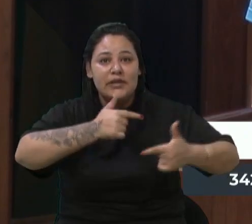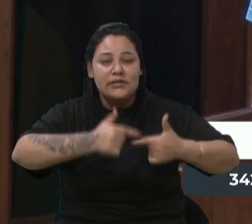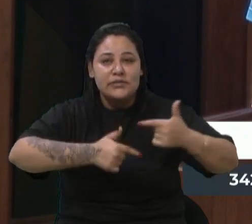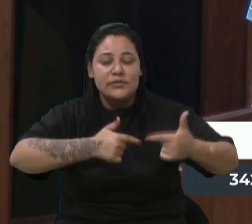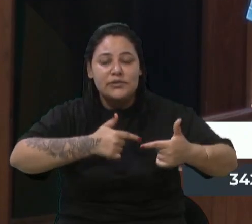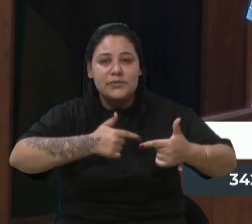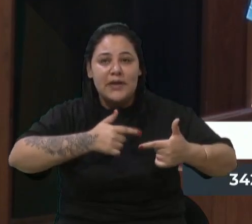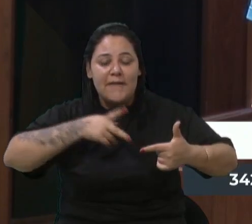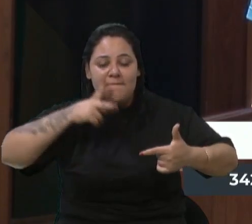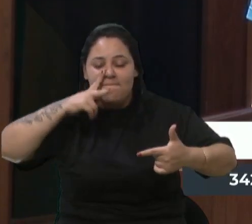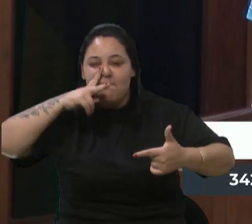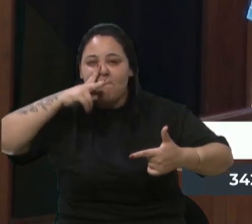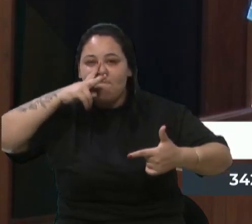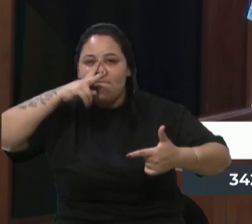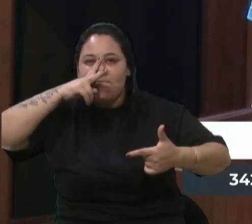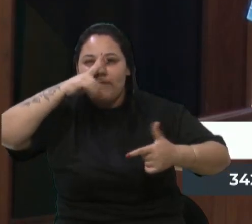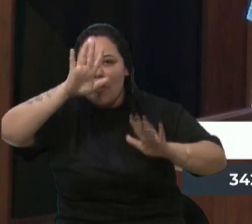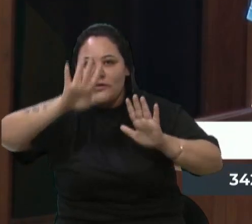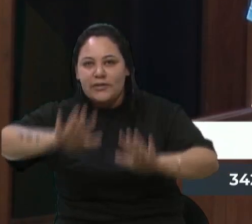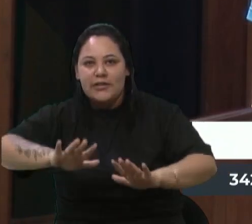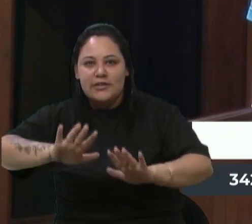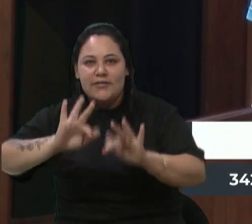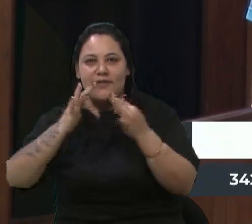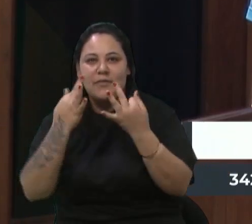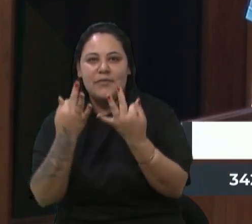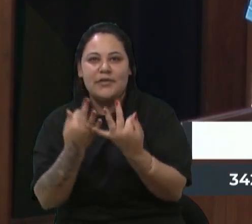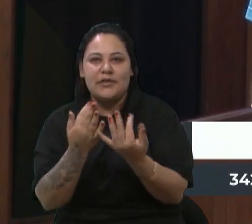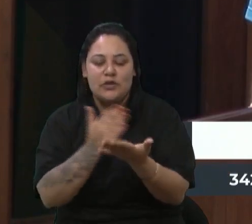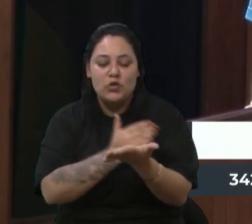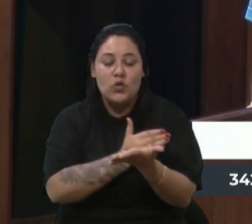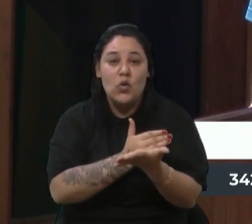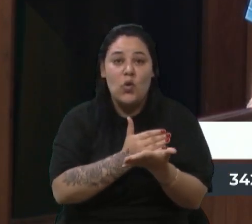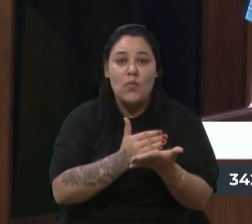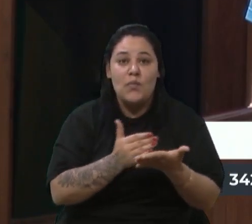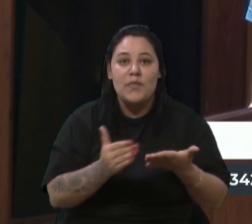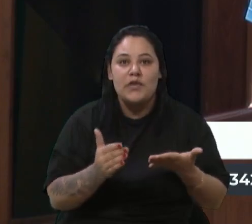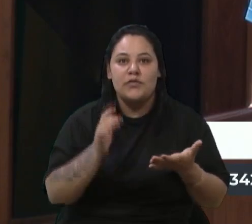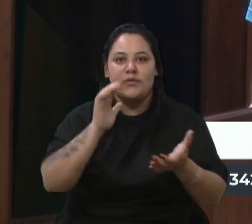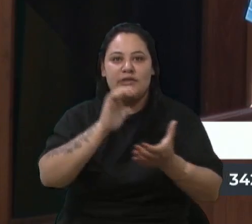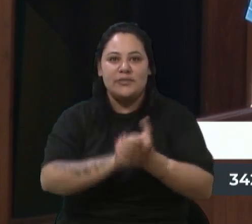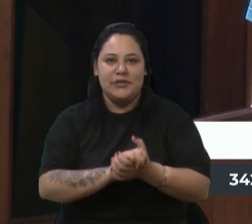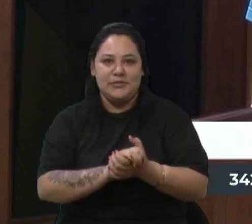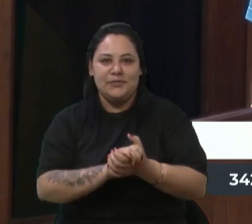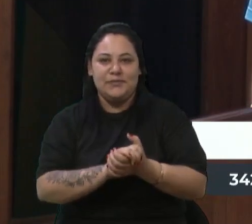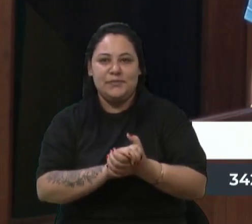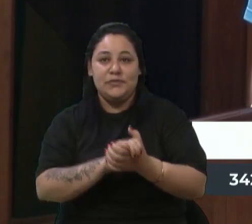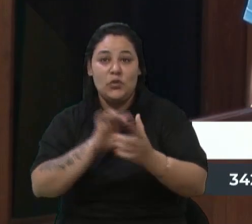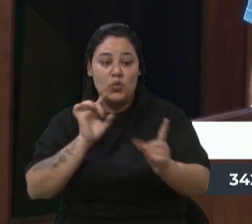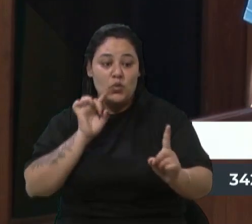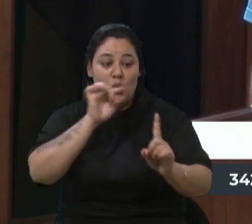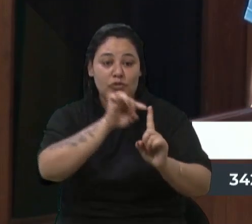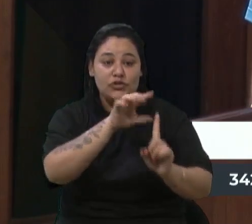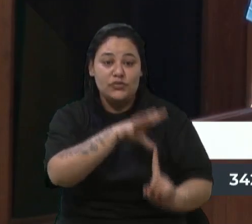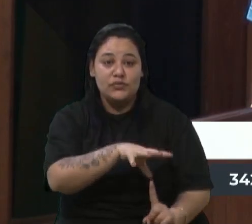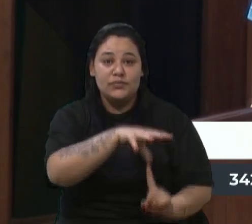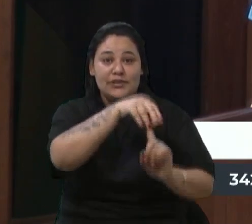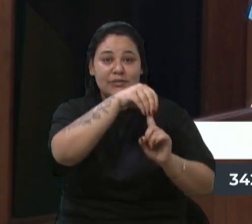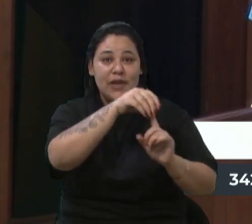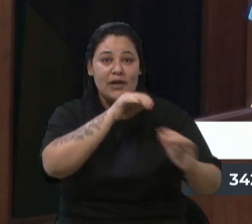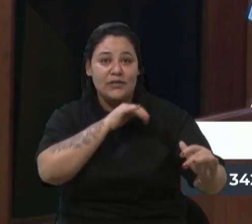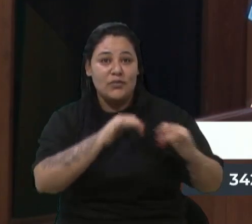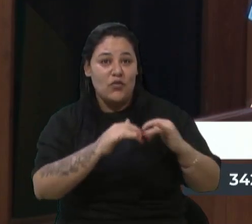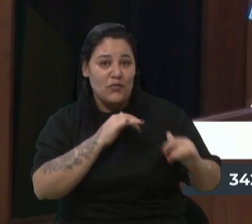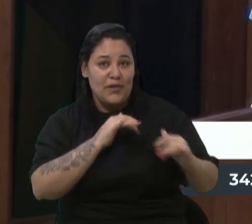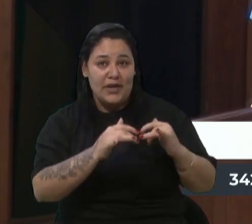fortalecendo as famílias no início da vida matrimonial. O objetivo principal do